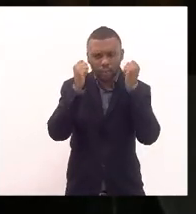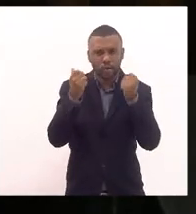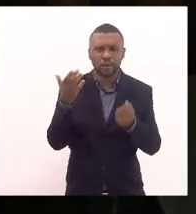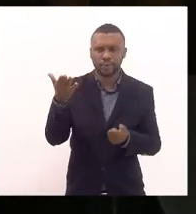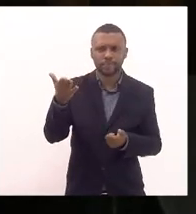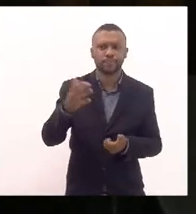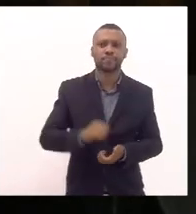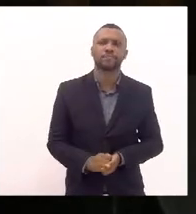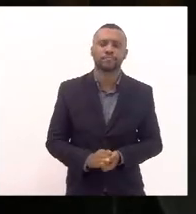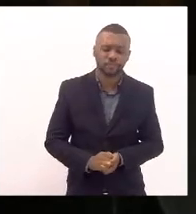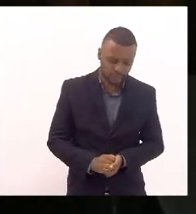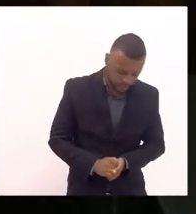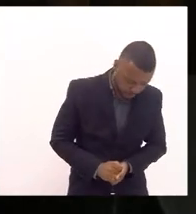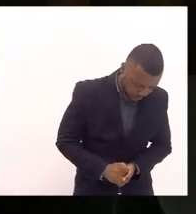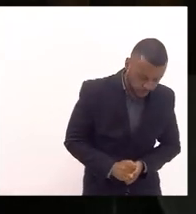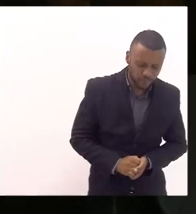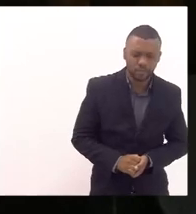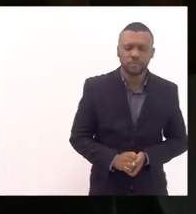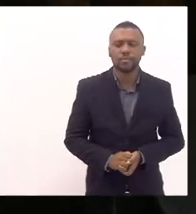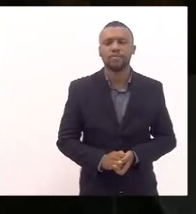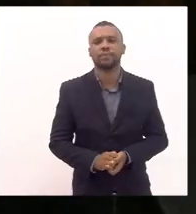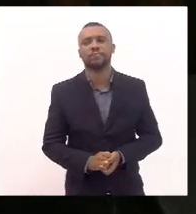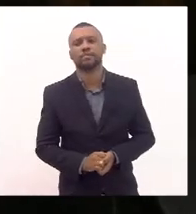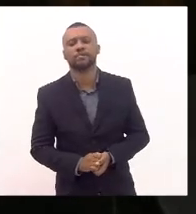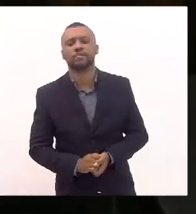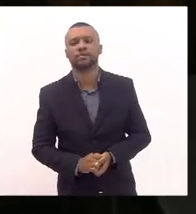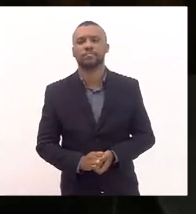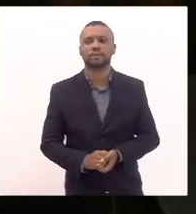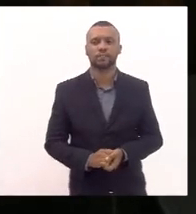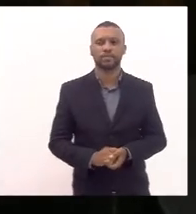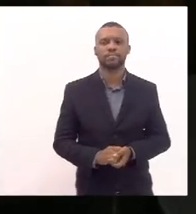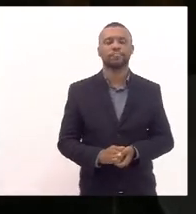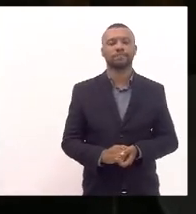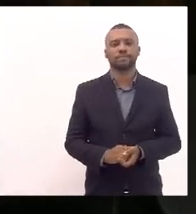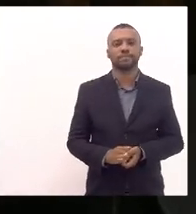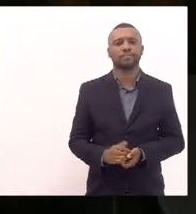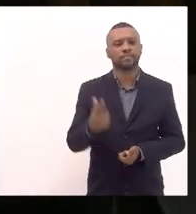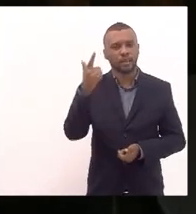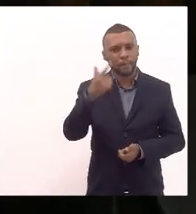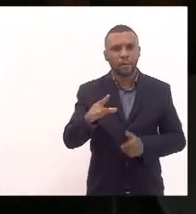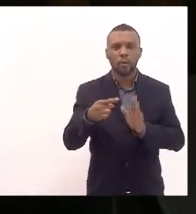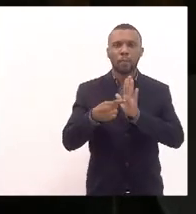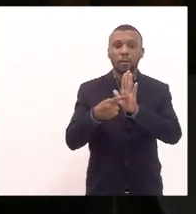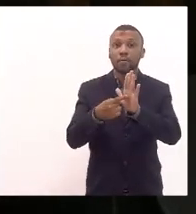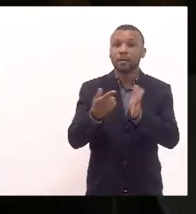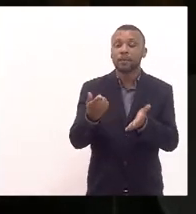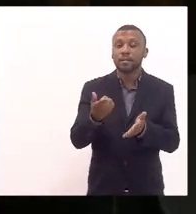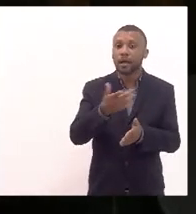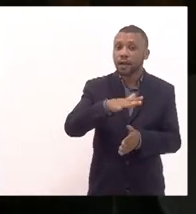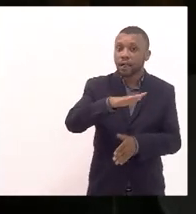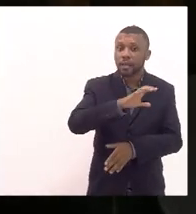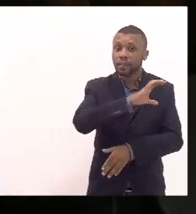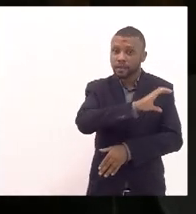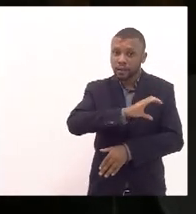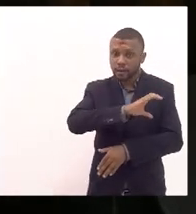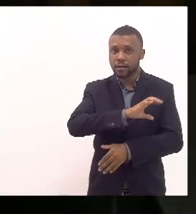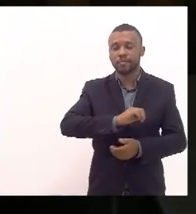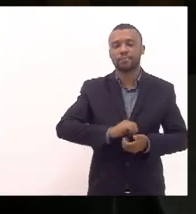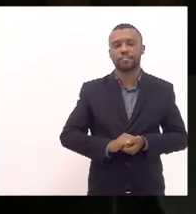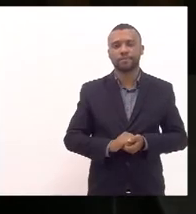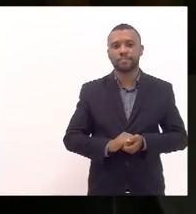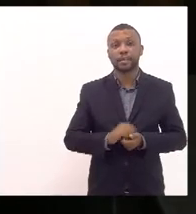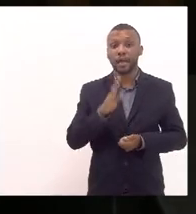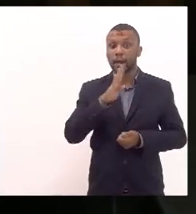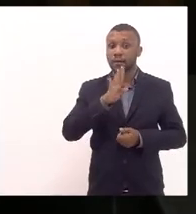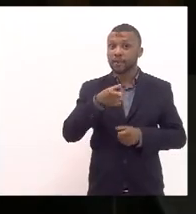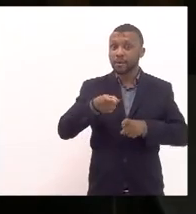ó eu acho mais 7 mais uma e na baixada Campista emergência